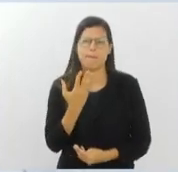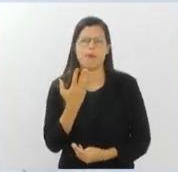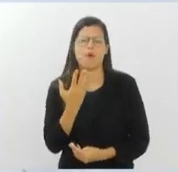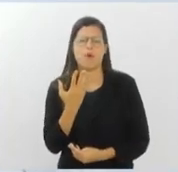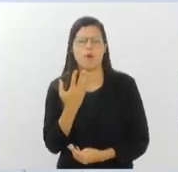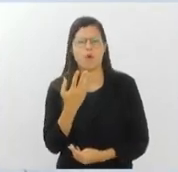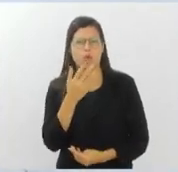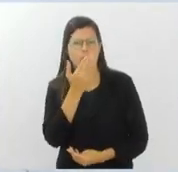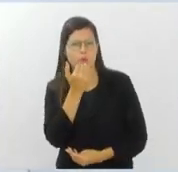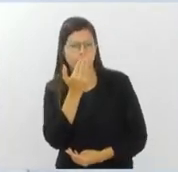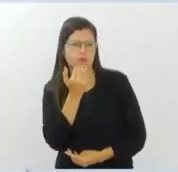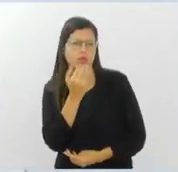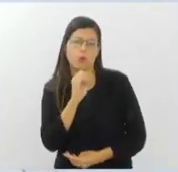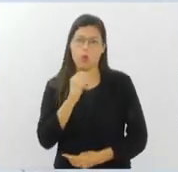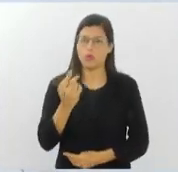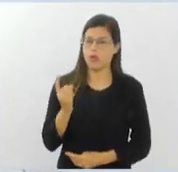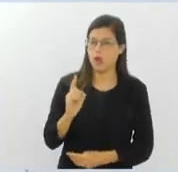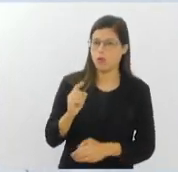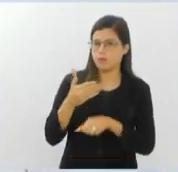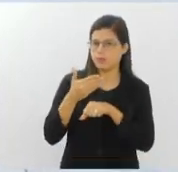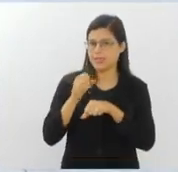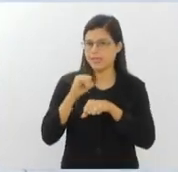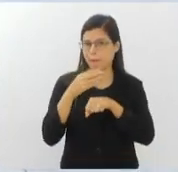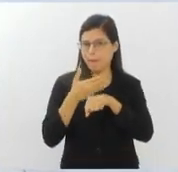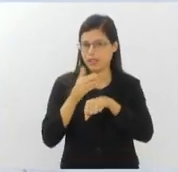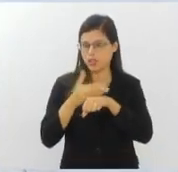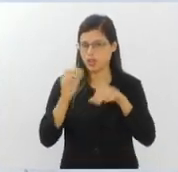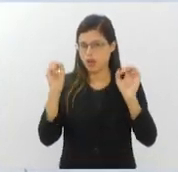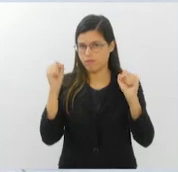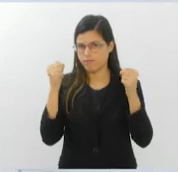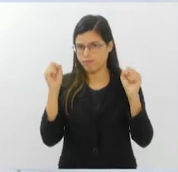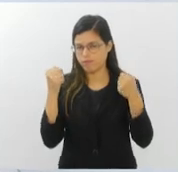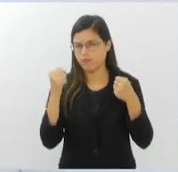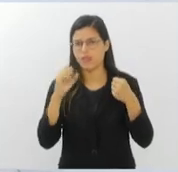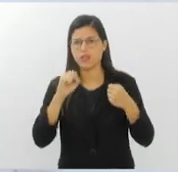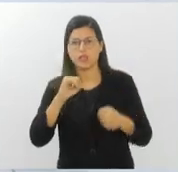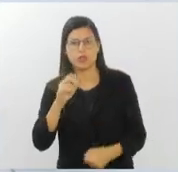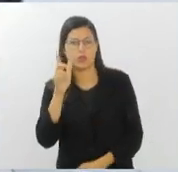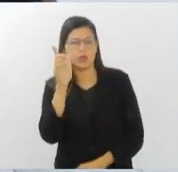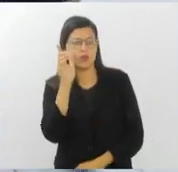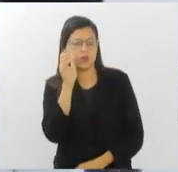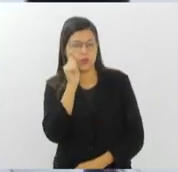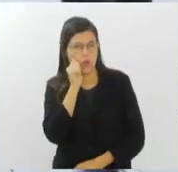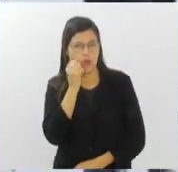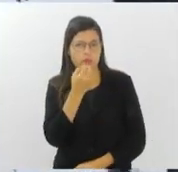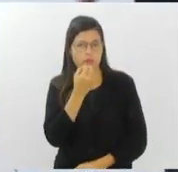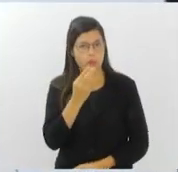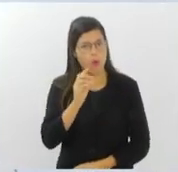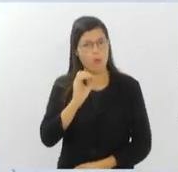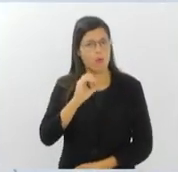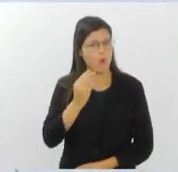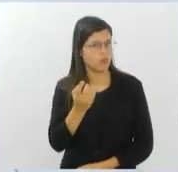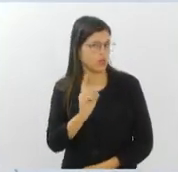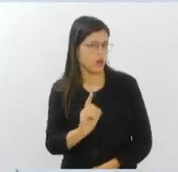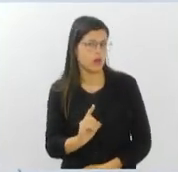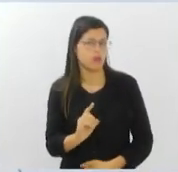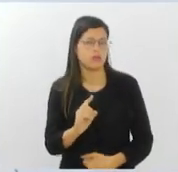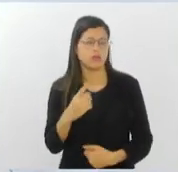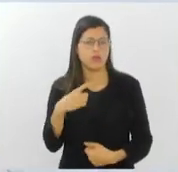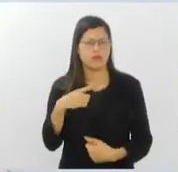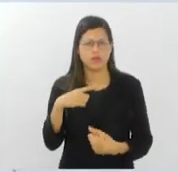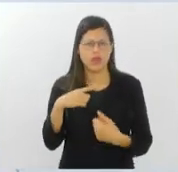ou não, se você faz atividade física ou não, se você tem um sono reparador ou não. Então, são vários aspectos que